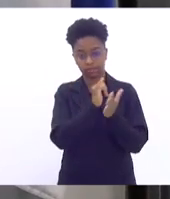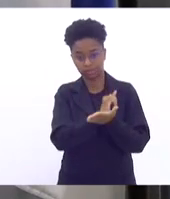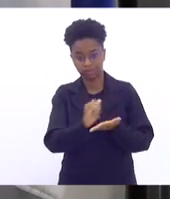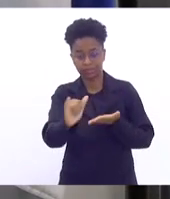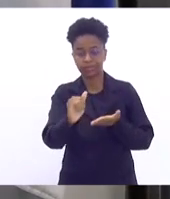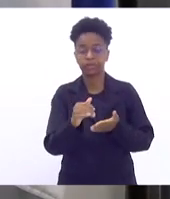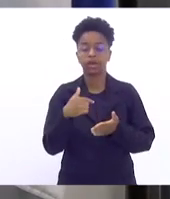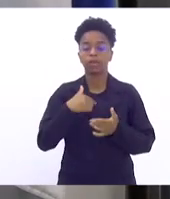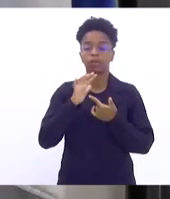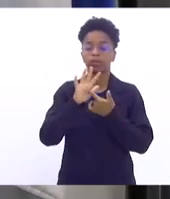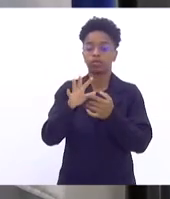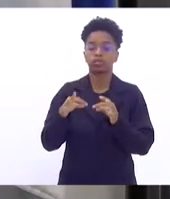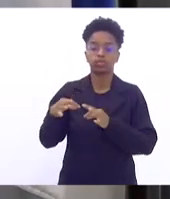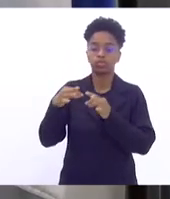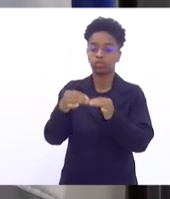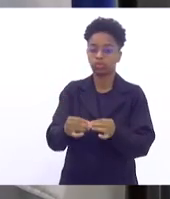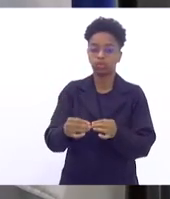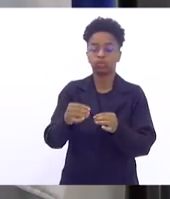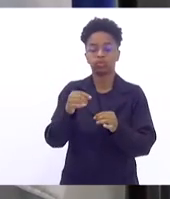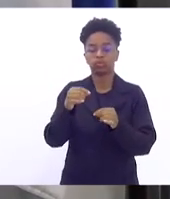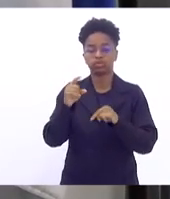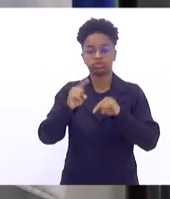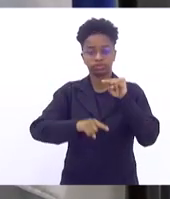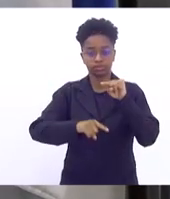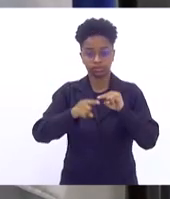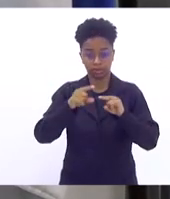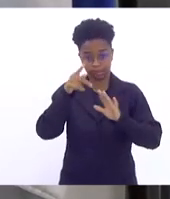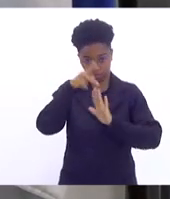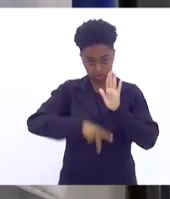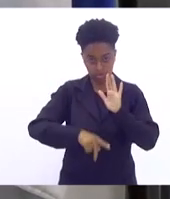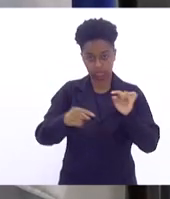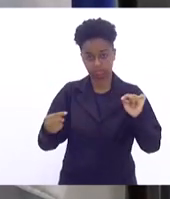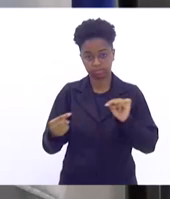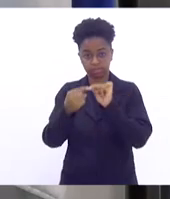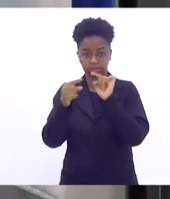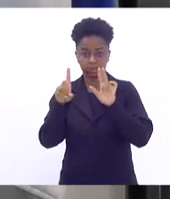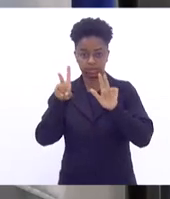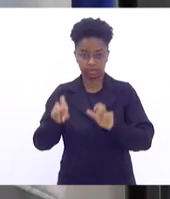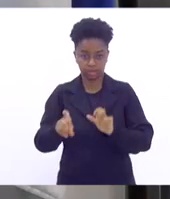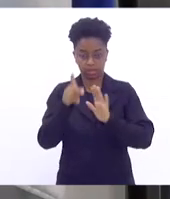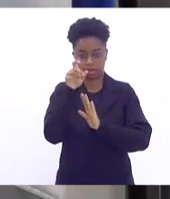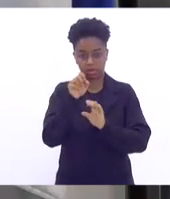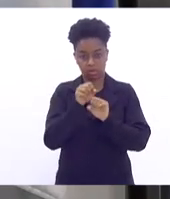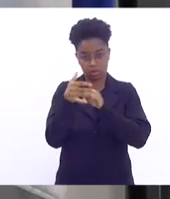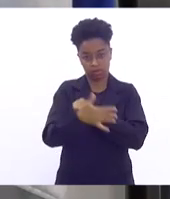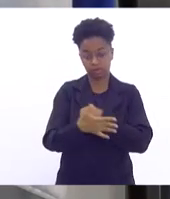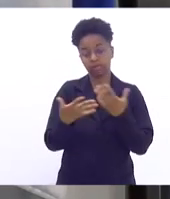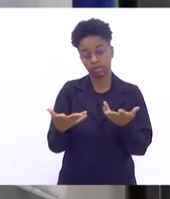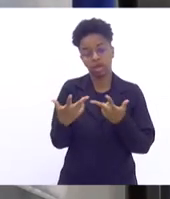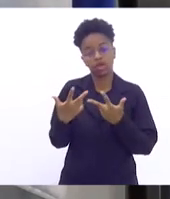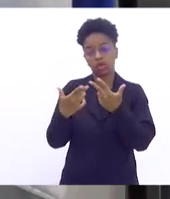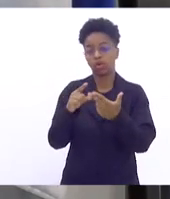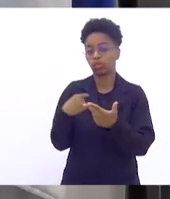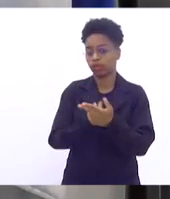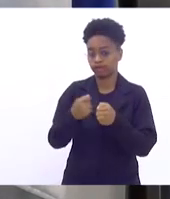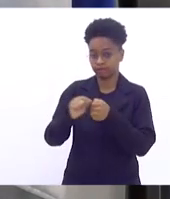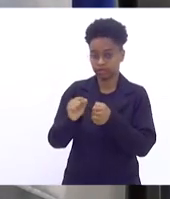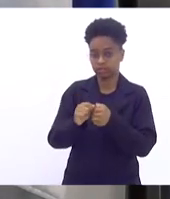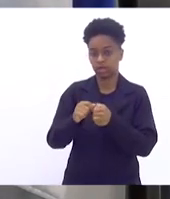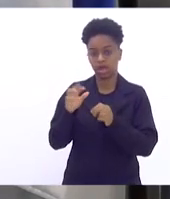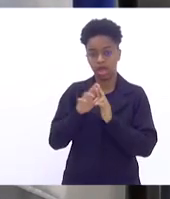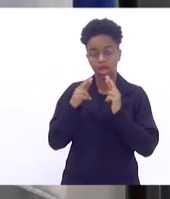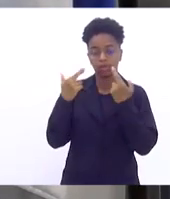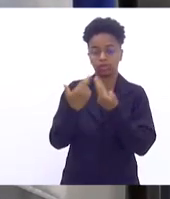têm por objeto a temática da covid Então nesse sentido assim como fazemos nas reuniões Ordinárias nos projetos que